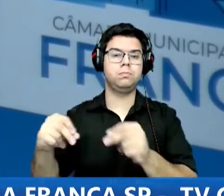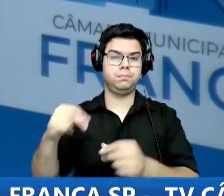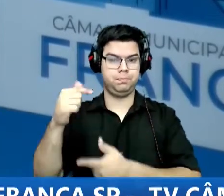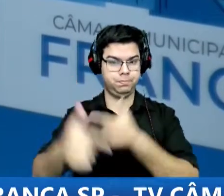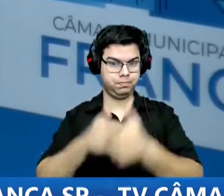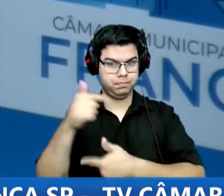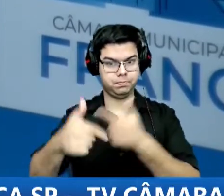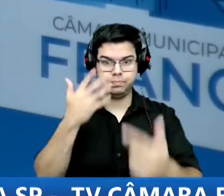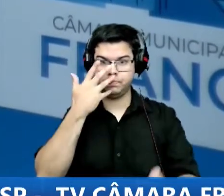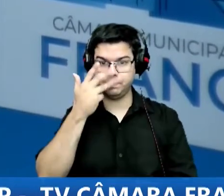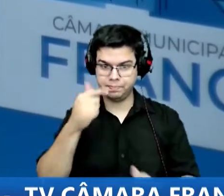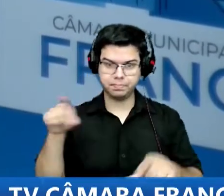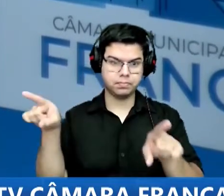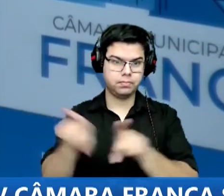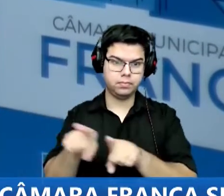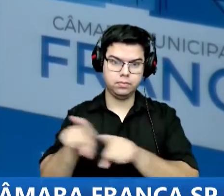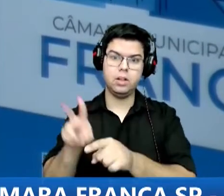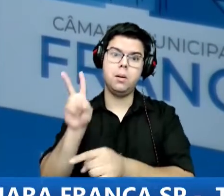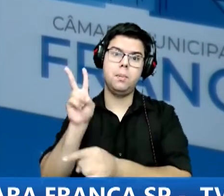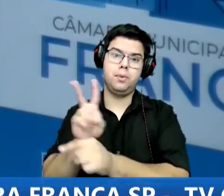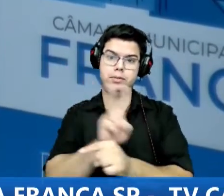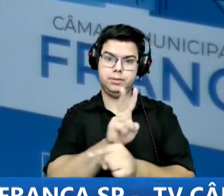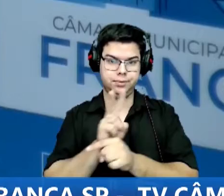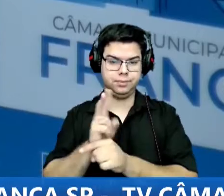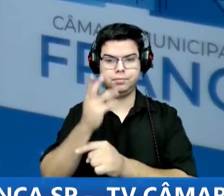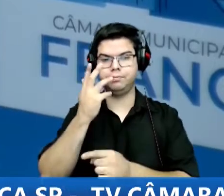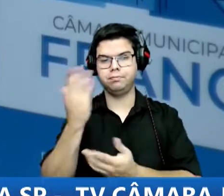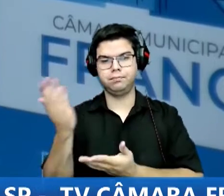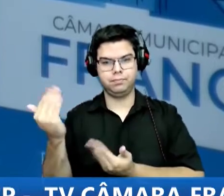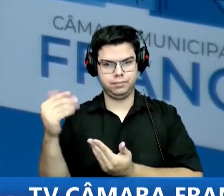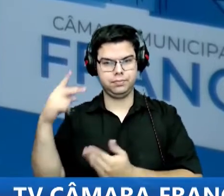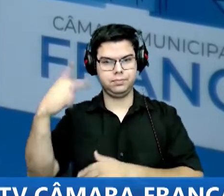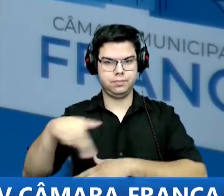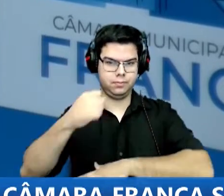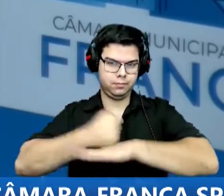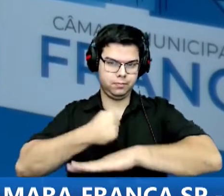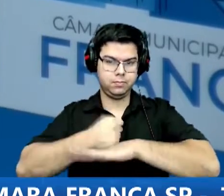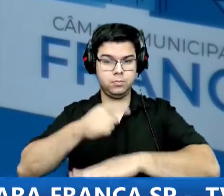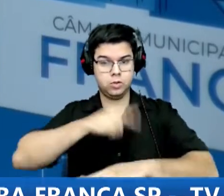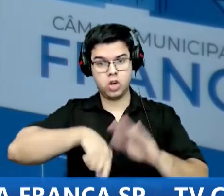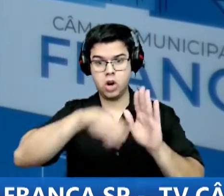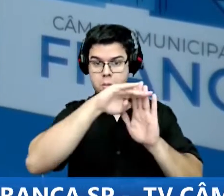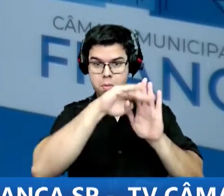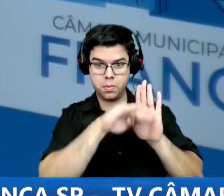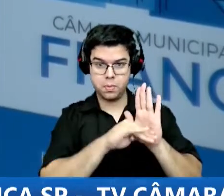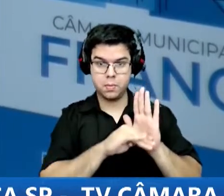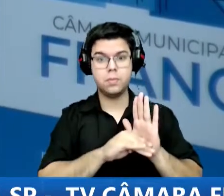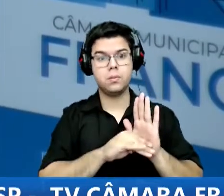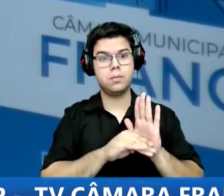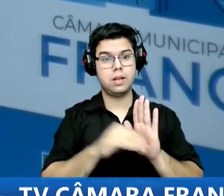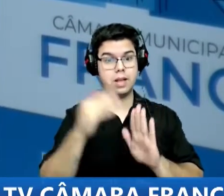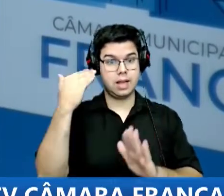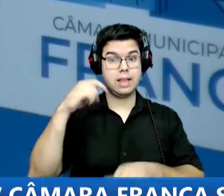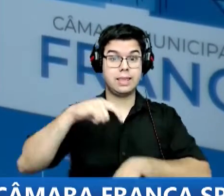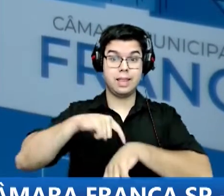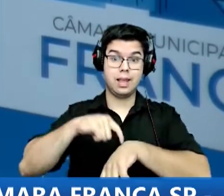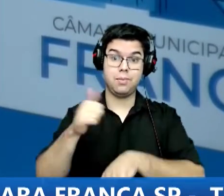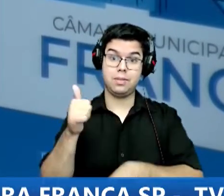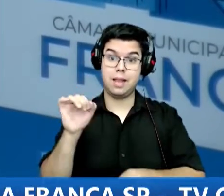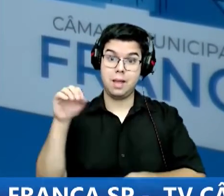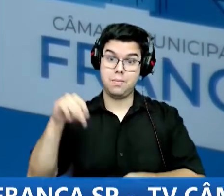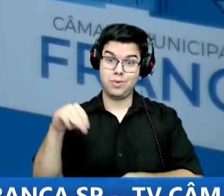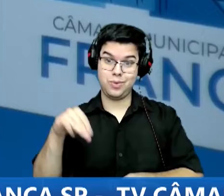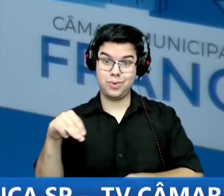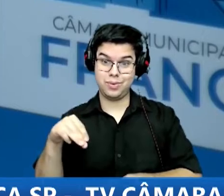ao Adolescente de Franca. Nós tínhamos programado aqui a fala de 10 minutos, eu vou buscar enxugar